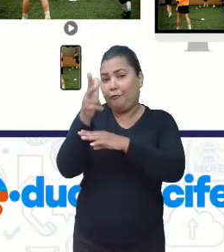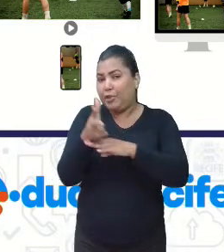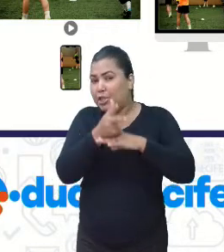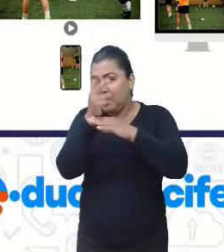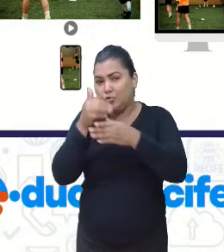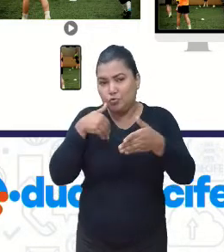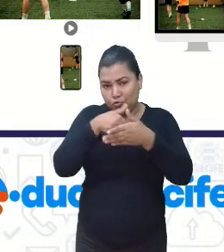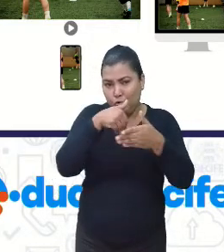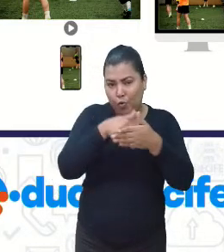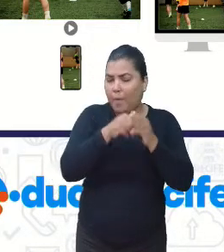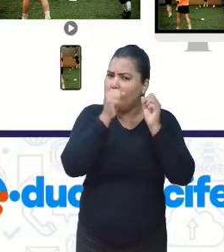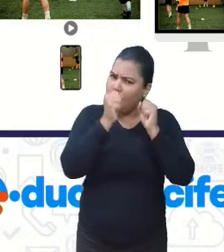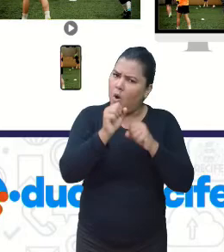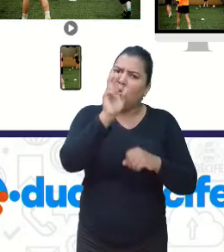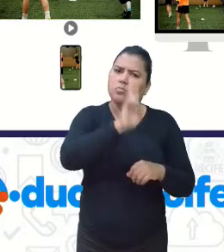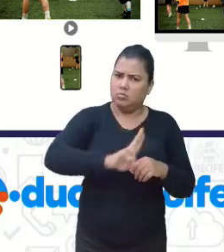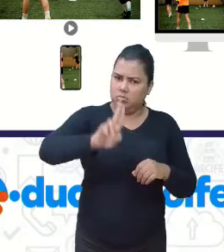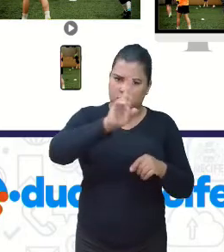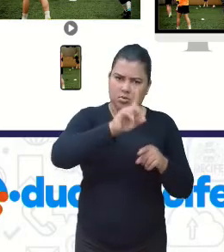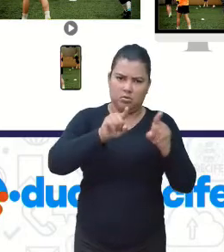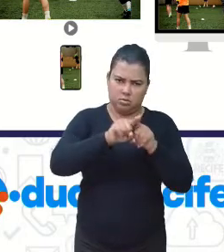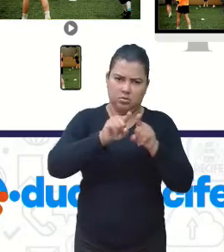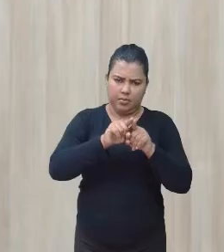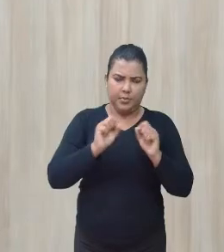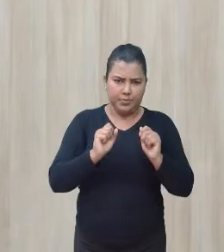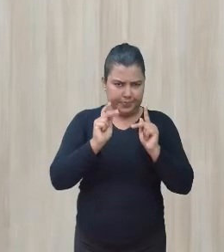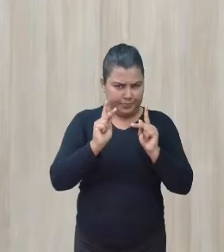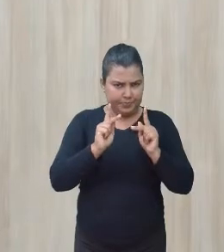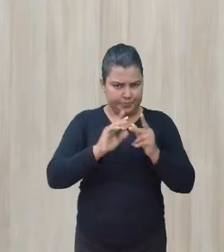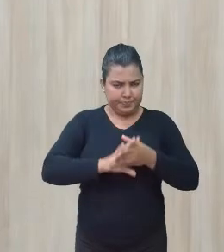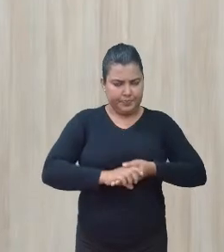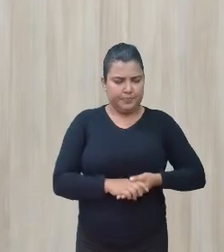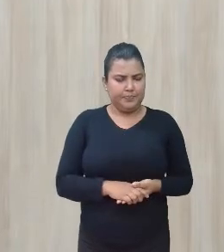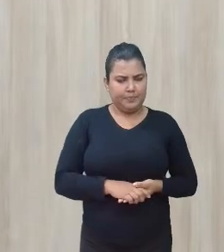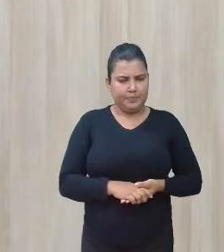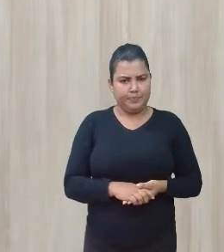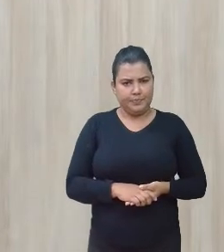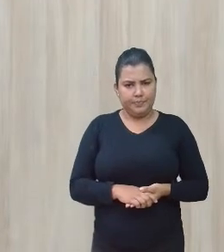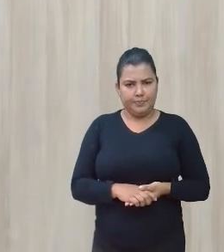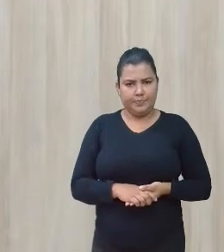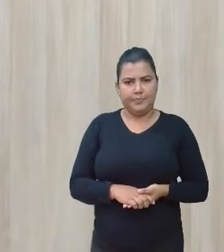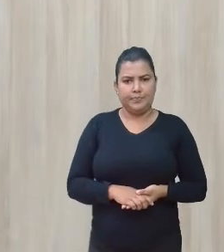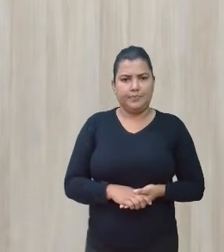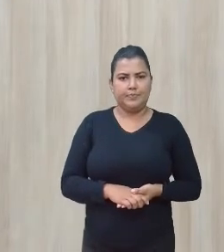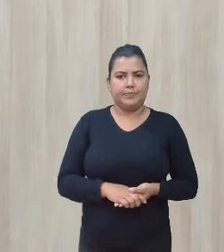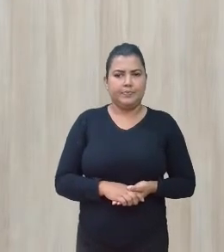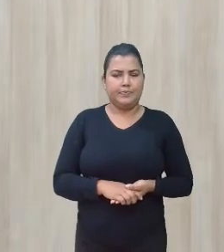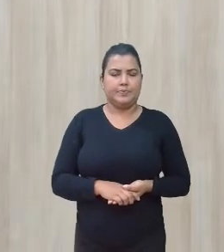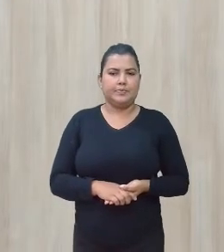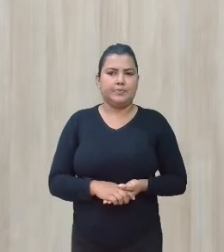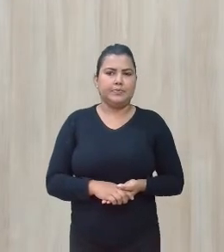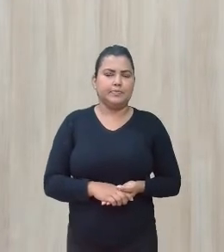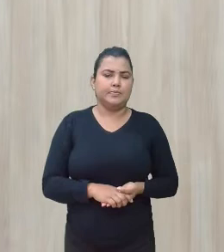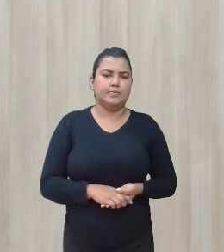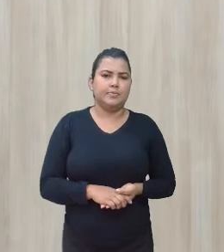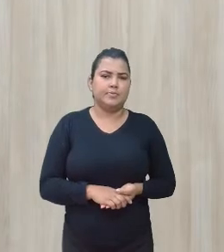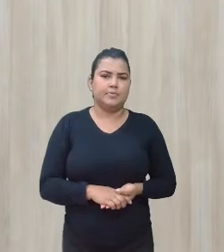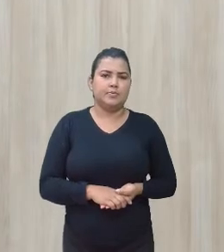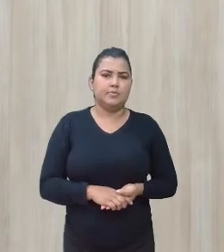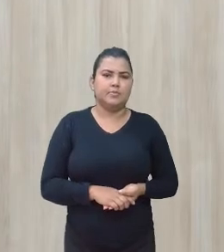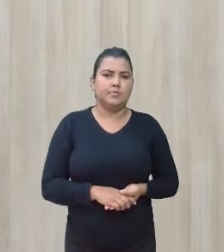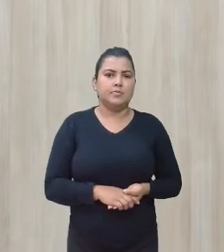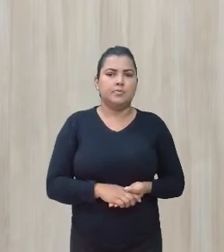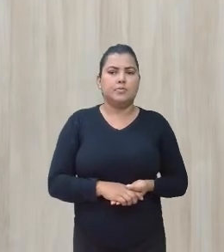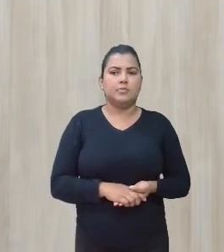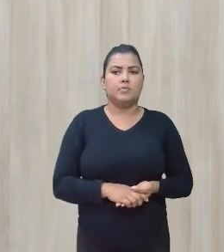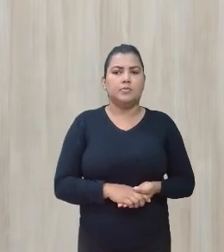jogo de futebol, vai compor o que a gente está usando como palavra, a palavra figura, tá certo? Então vamos lá. A